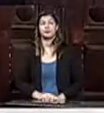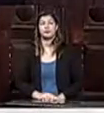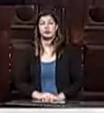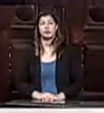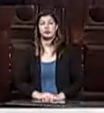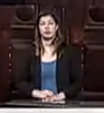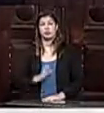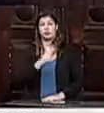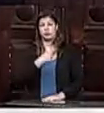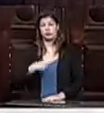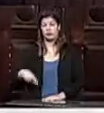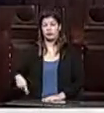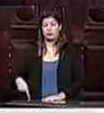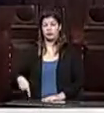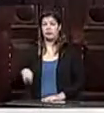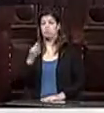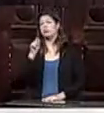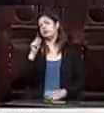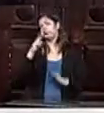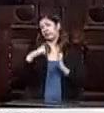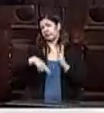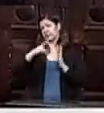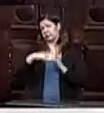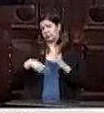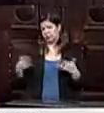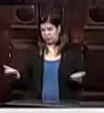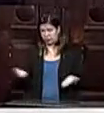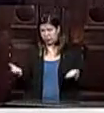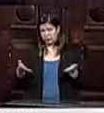Senhor presidente, quem leu os jornais hoje